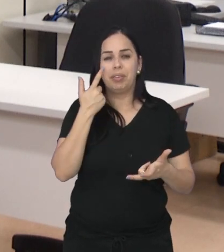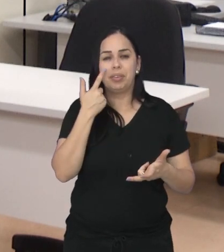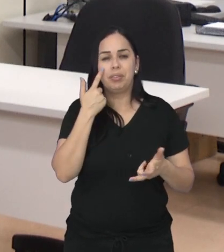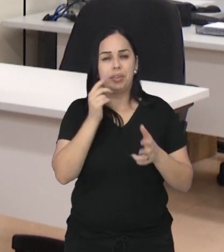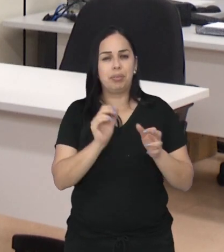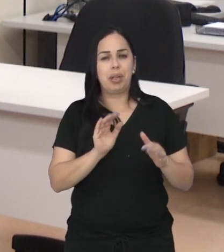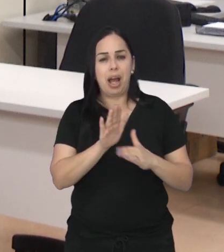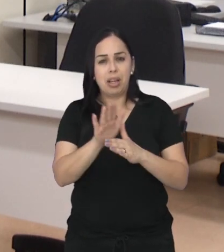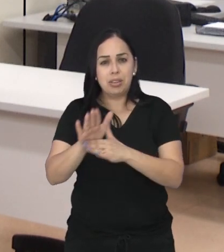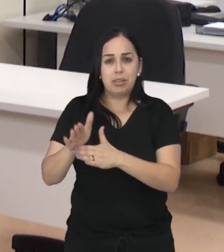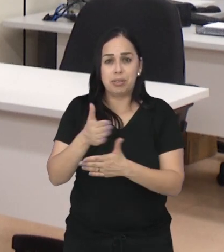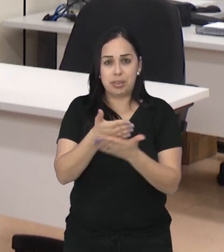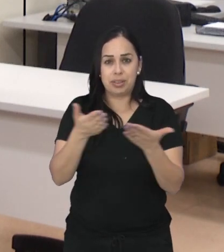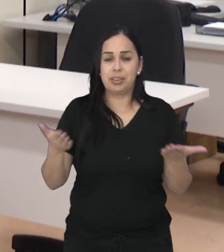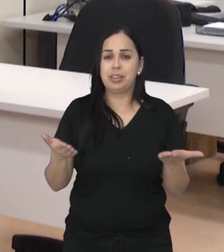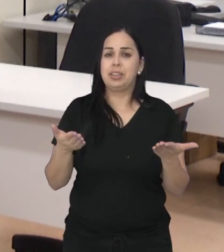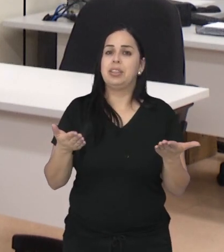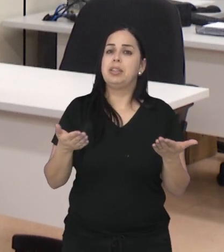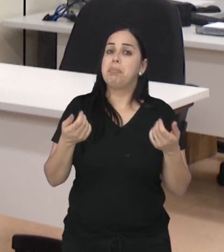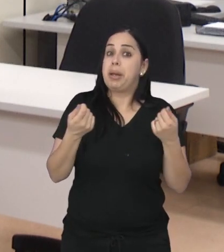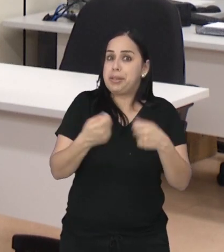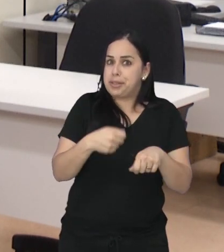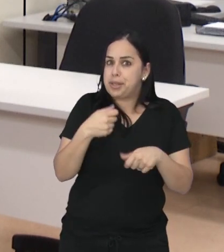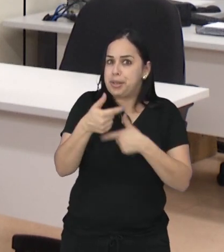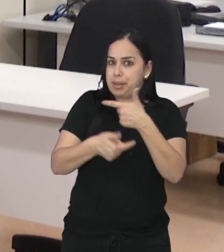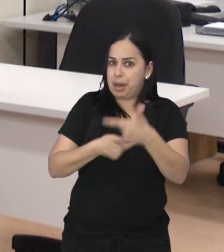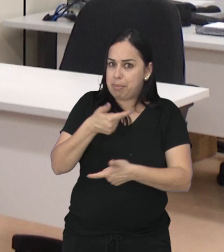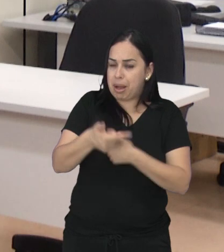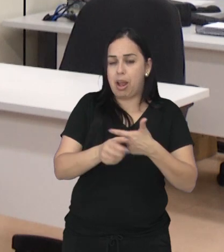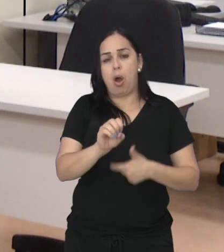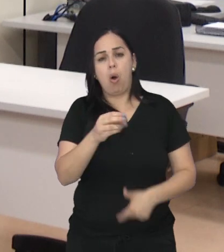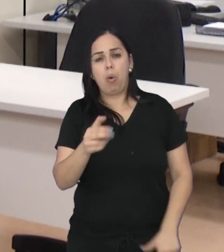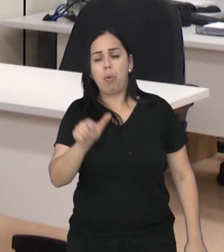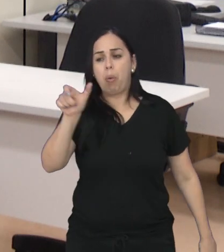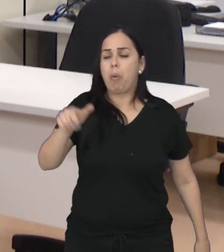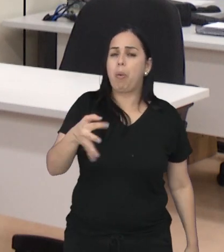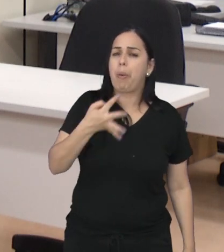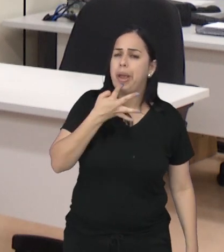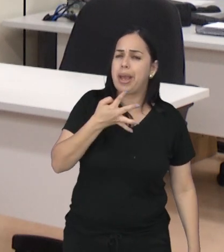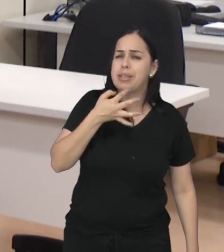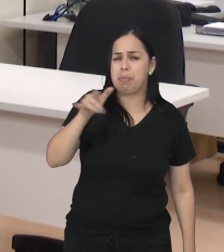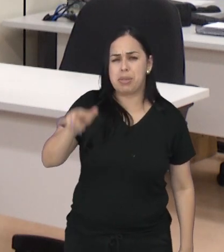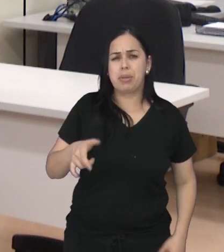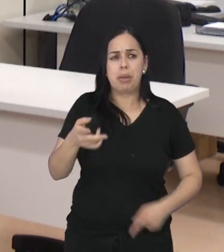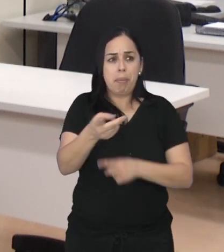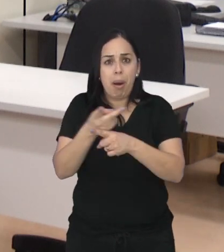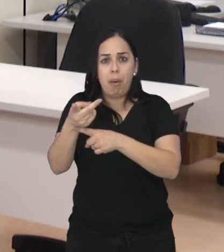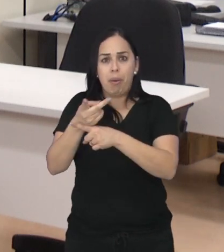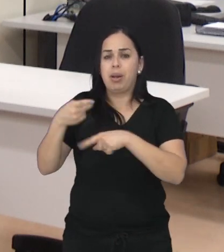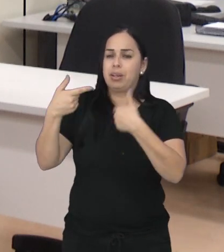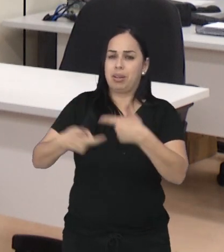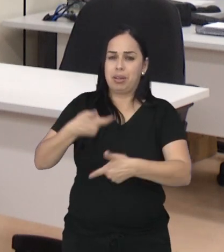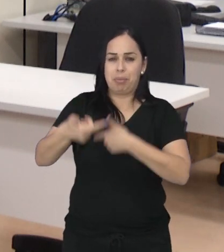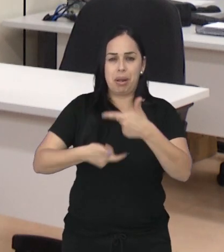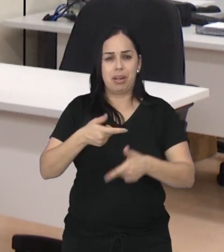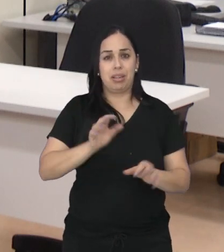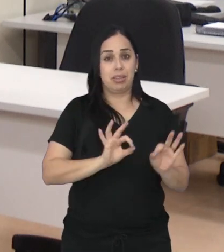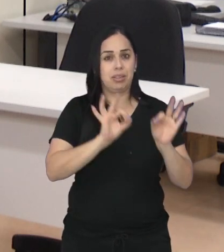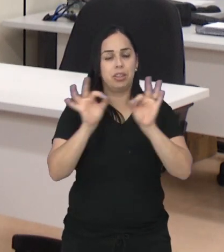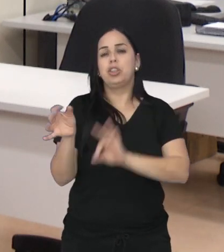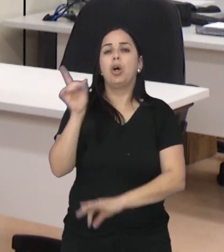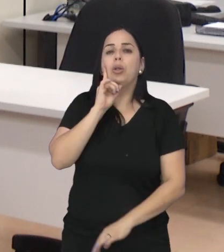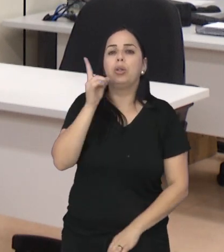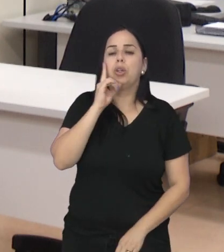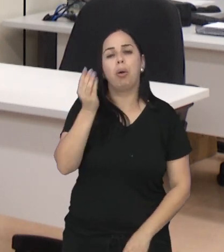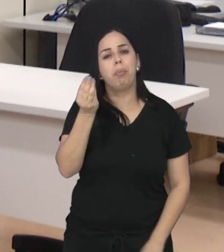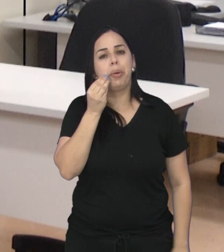da nossa cidade, vamos de prestação de serviço. Se precisa de emprego ou conhece alguém que está em busca de uma vaga,